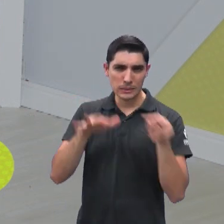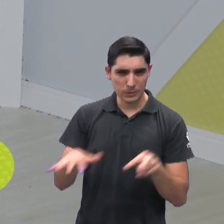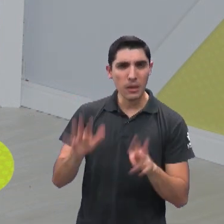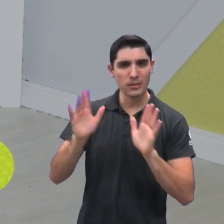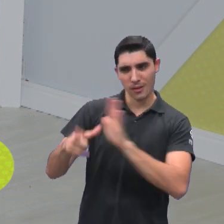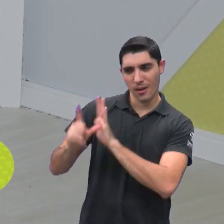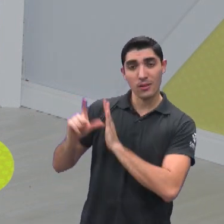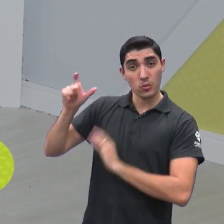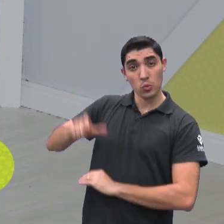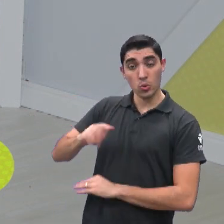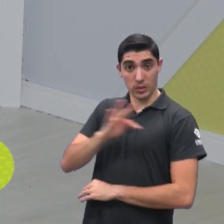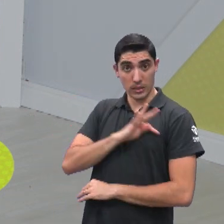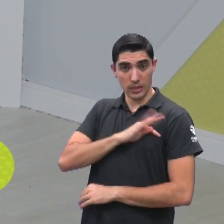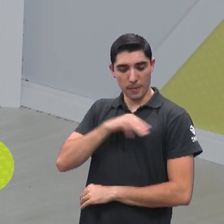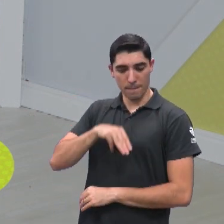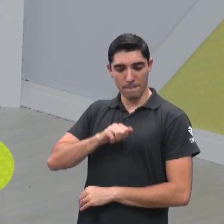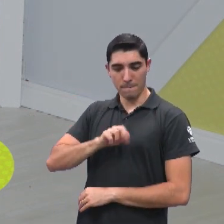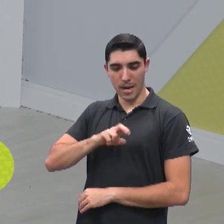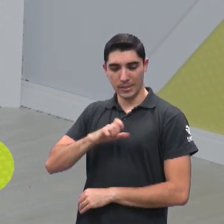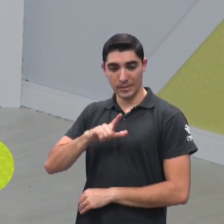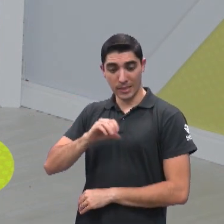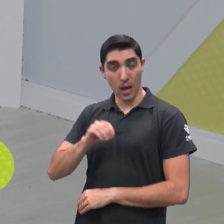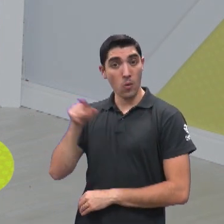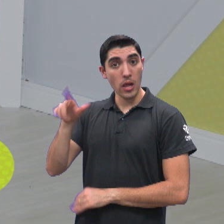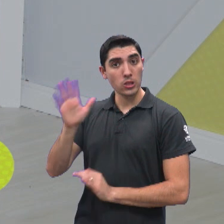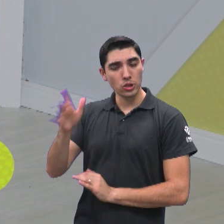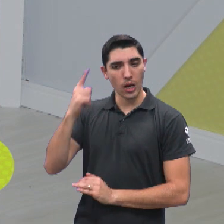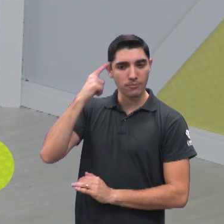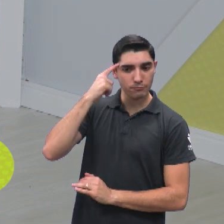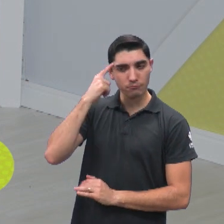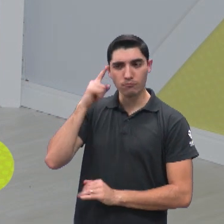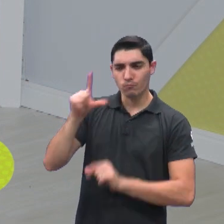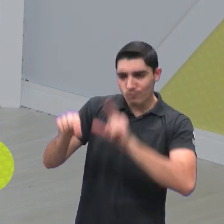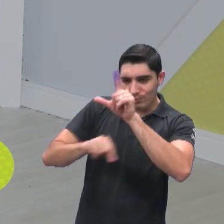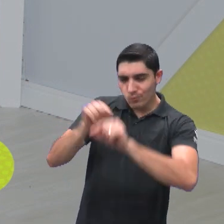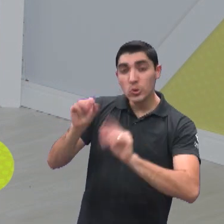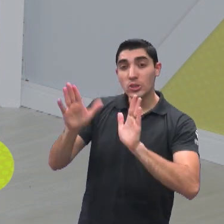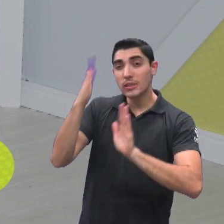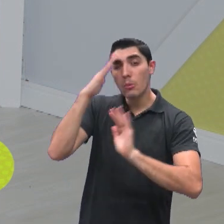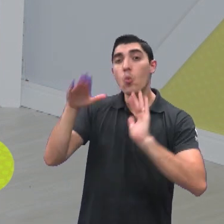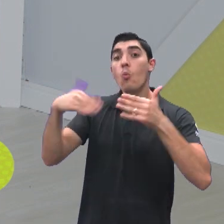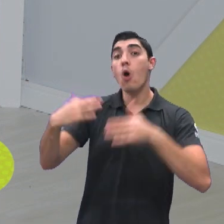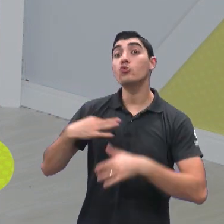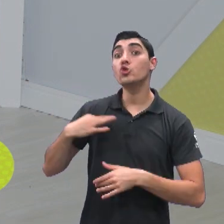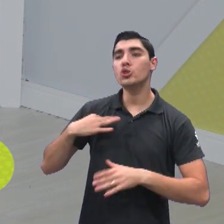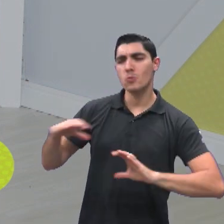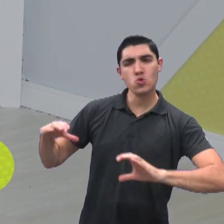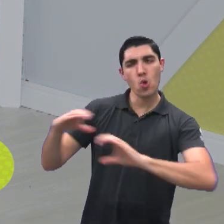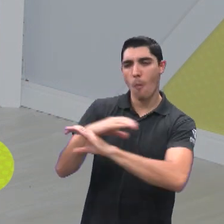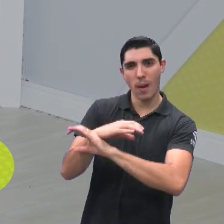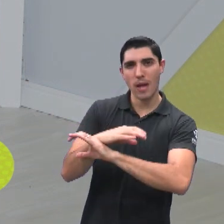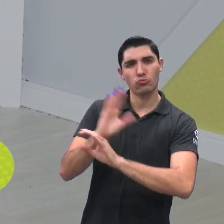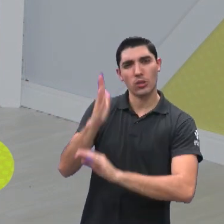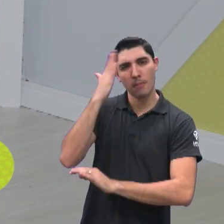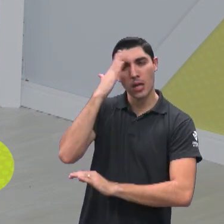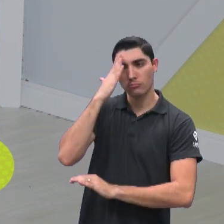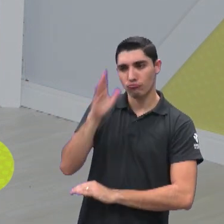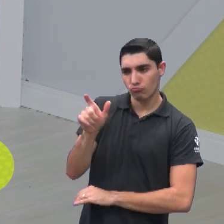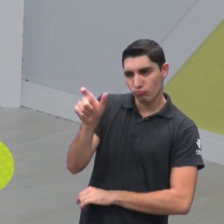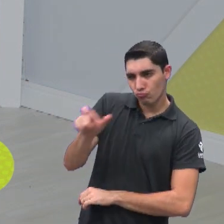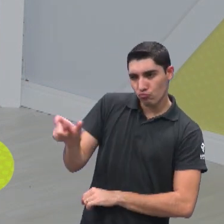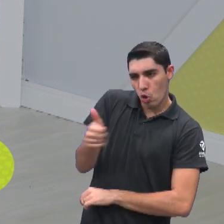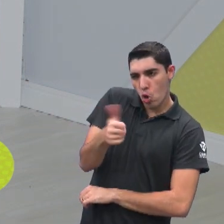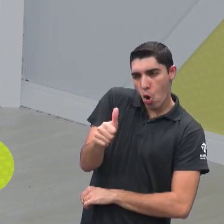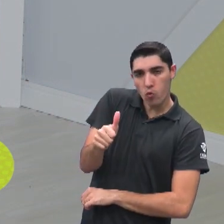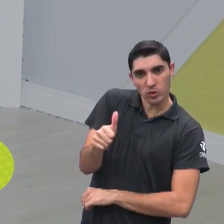já deve ter na cabeça mesmo, do goleiro ao ponto esquerdo, como diria antigamente, né? Já tem ali os 11 que ele imagina ser a melhor